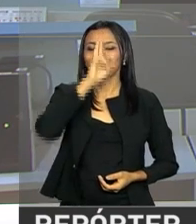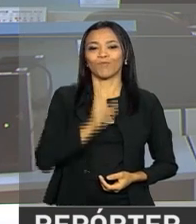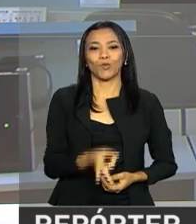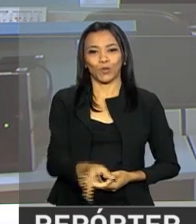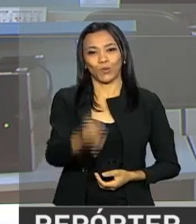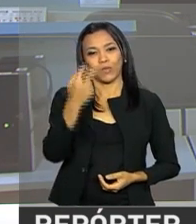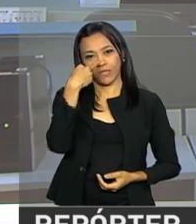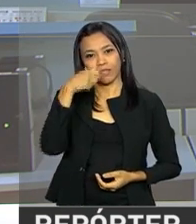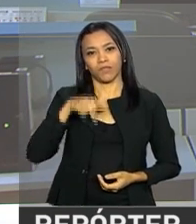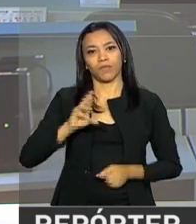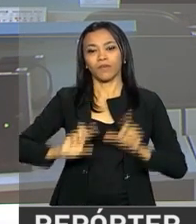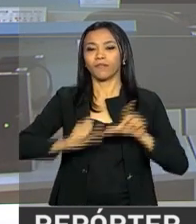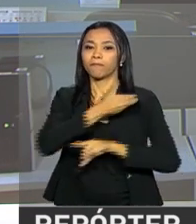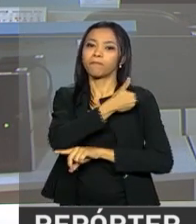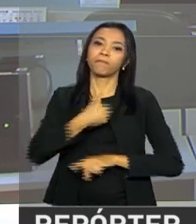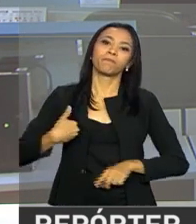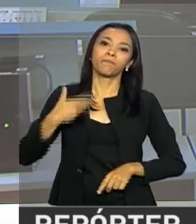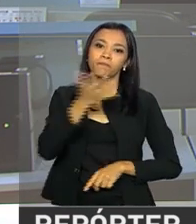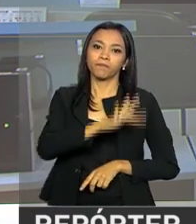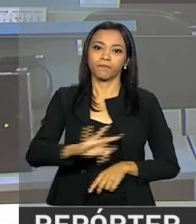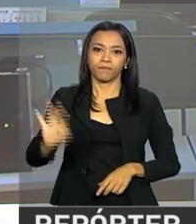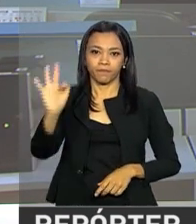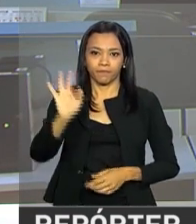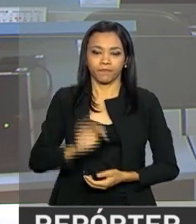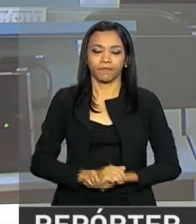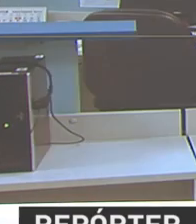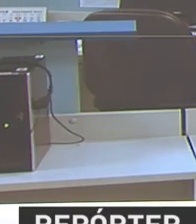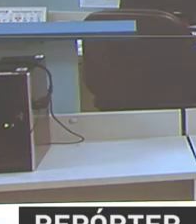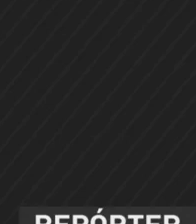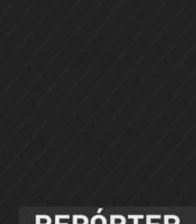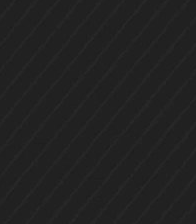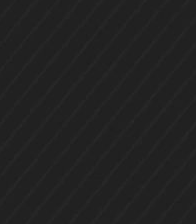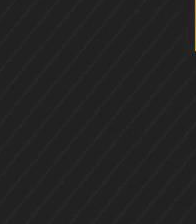a gente aqui na nbr a tv do governo federal